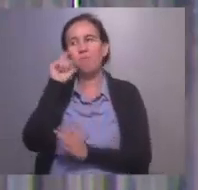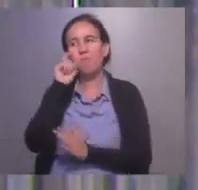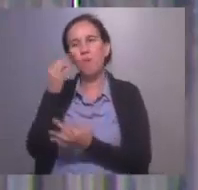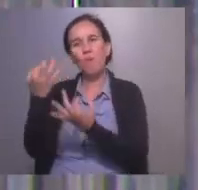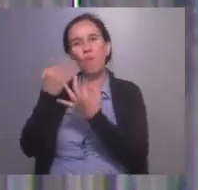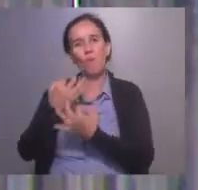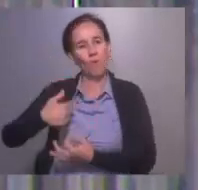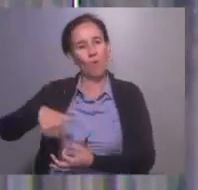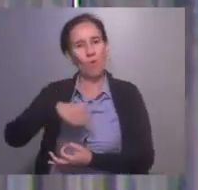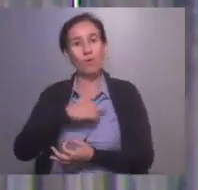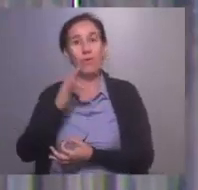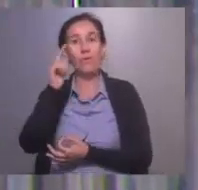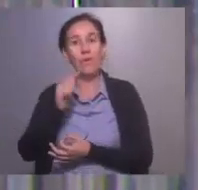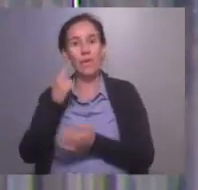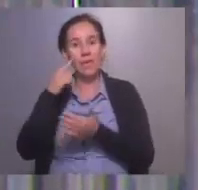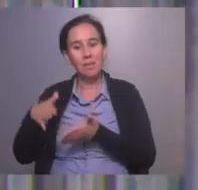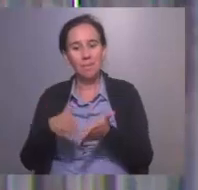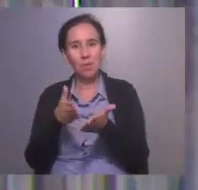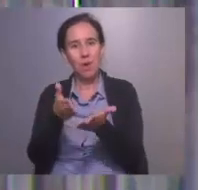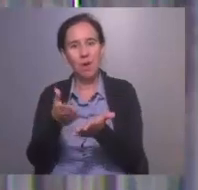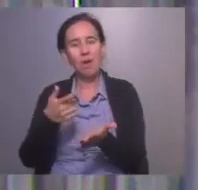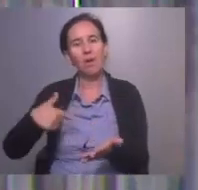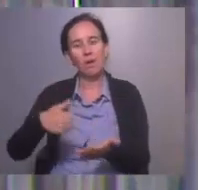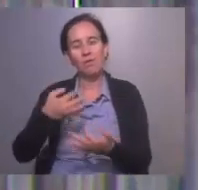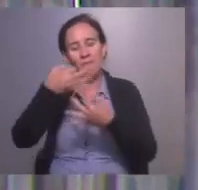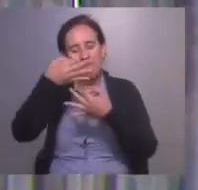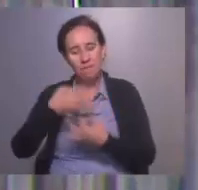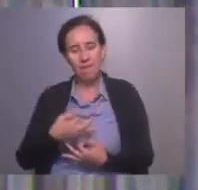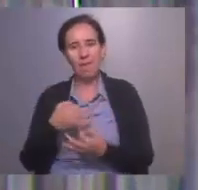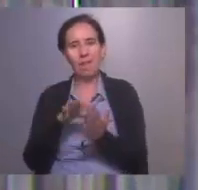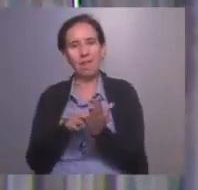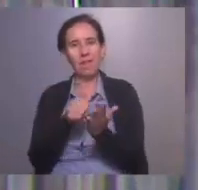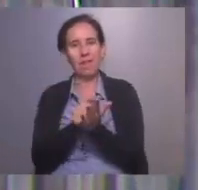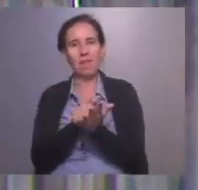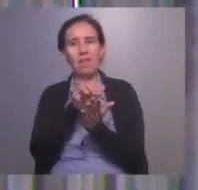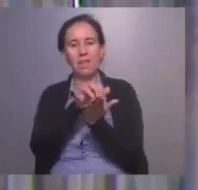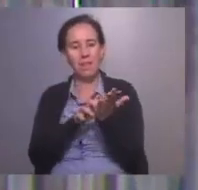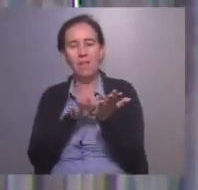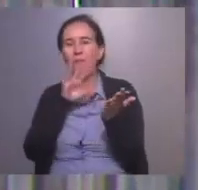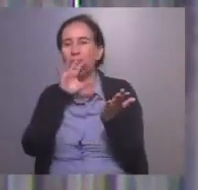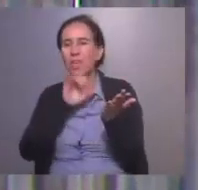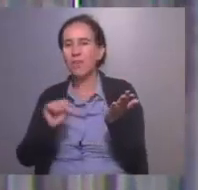no caminho da nossa fé e da nossa fidelidade ao Evangelho do vosso Filho.